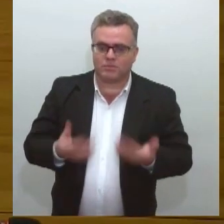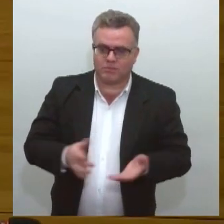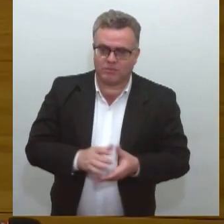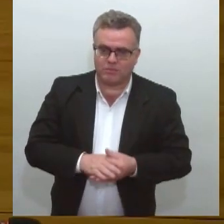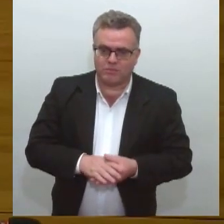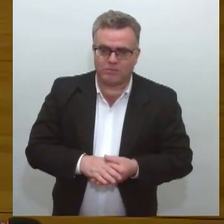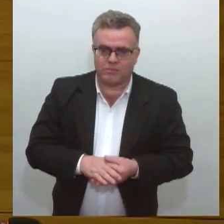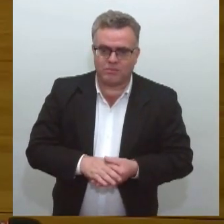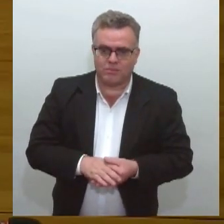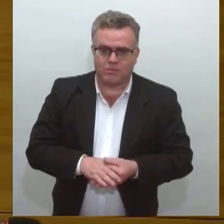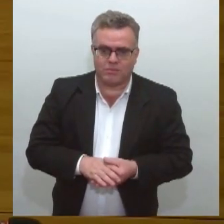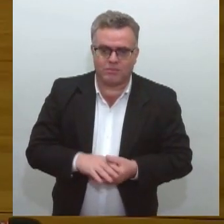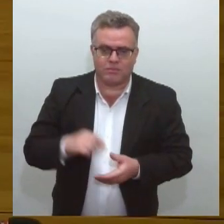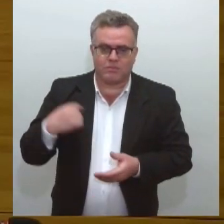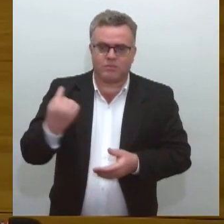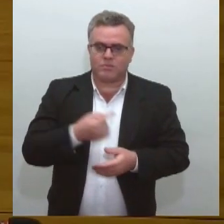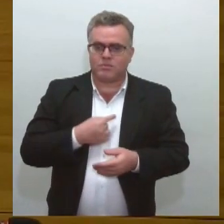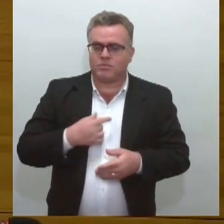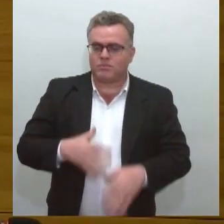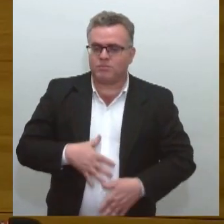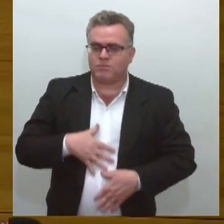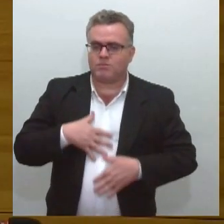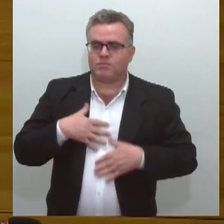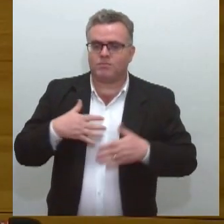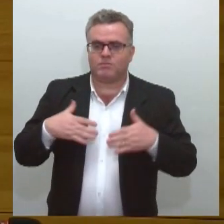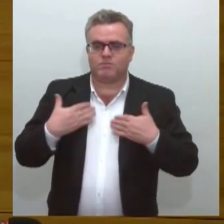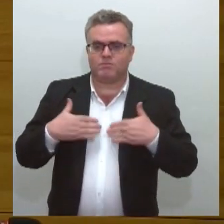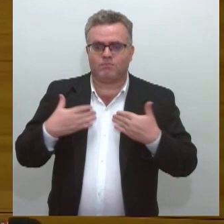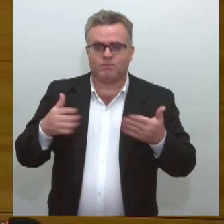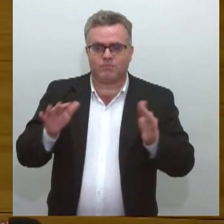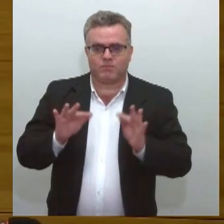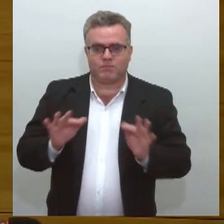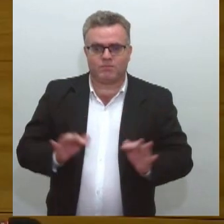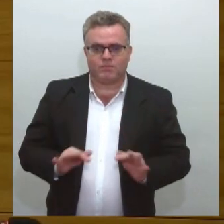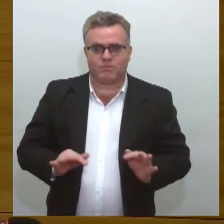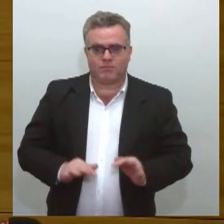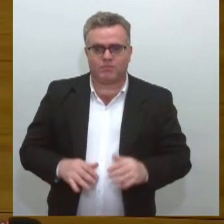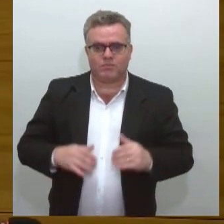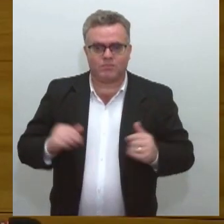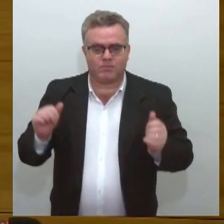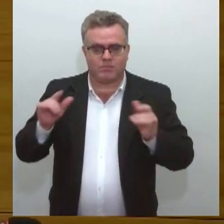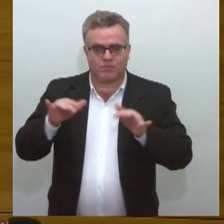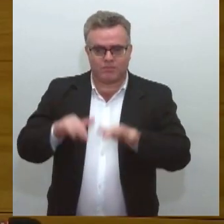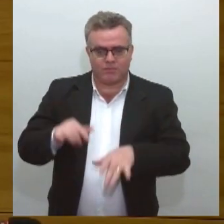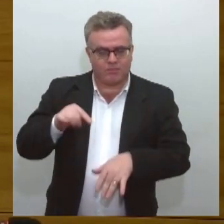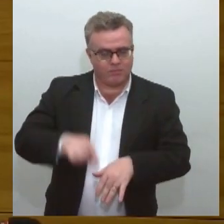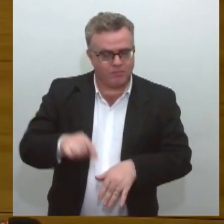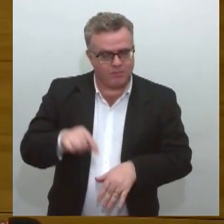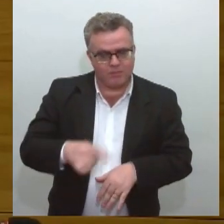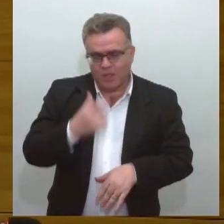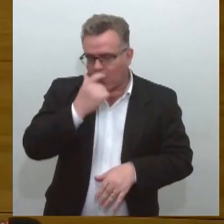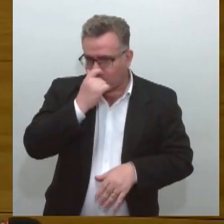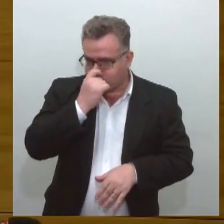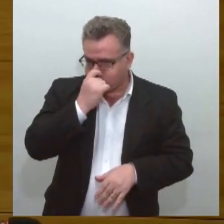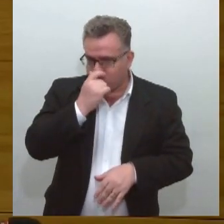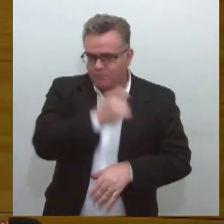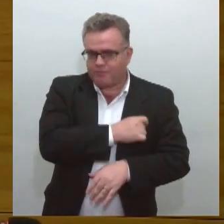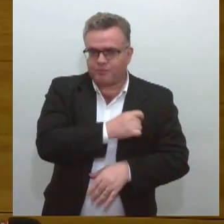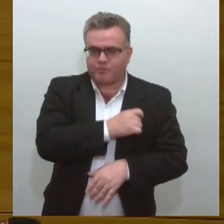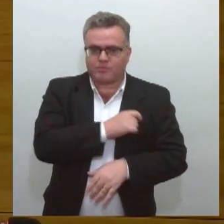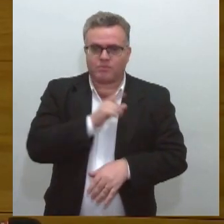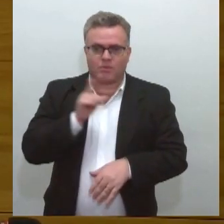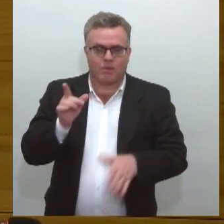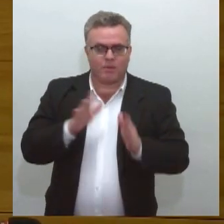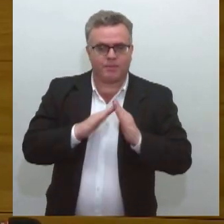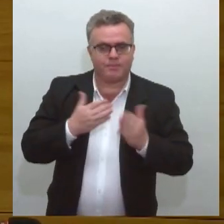uma maravilha começar o mês de abril com casa lotada, com os estudantes do Centro de Excelência de Genal Queiroz,